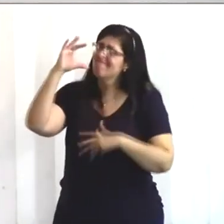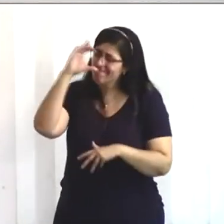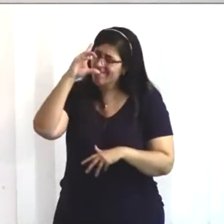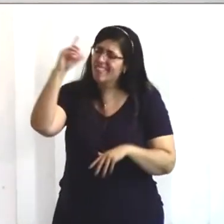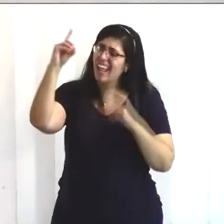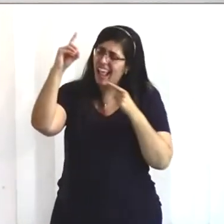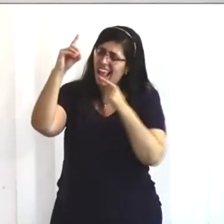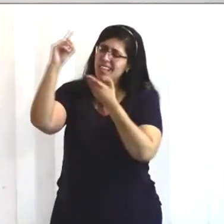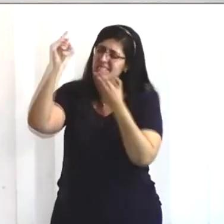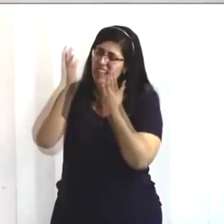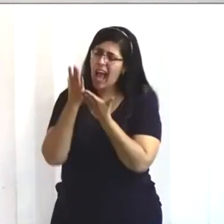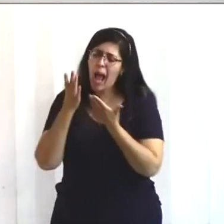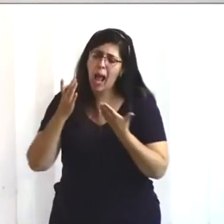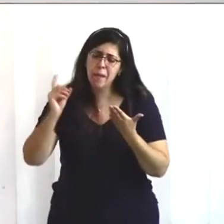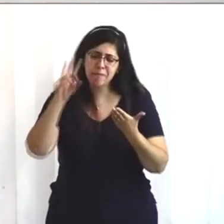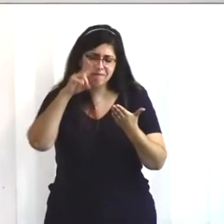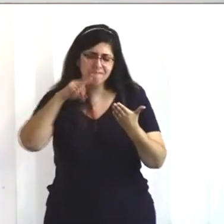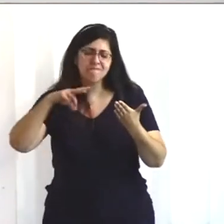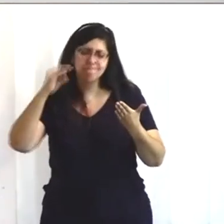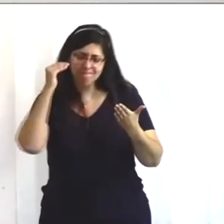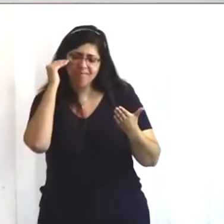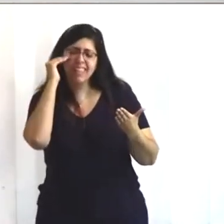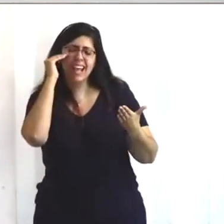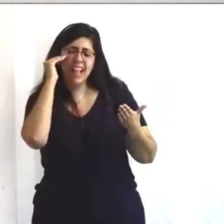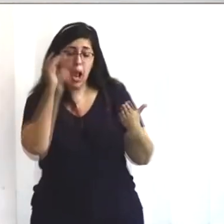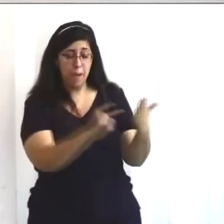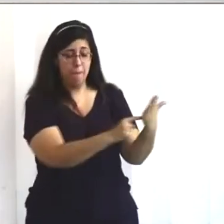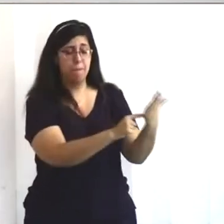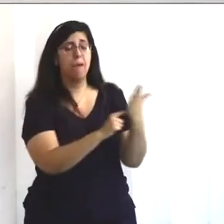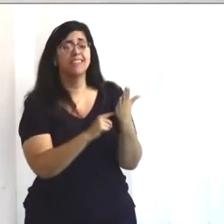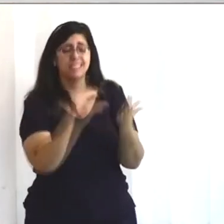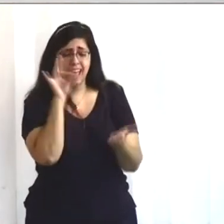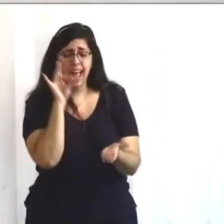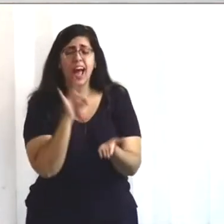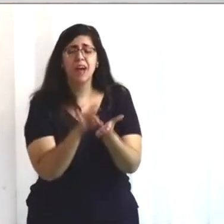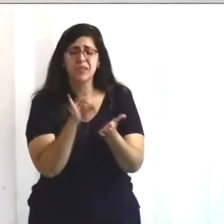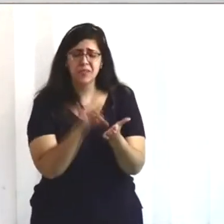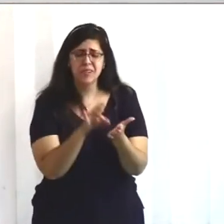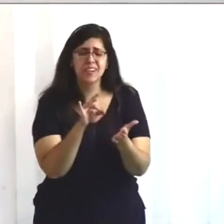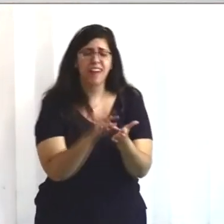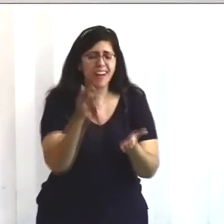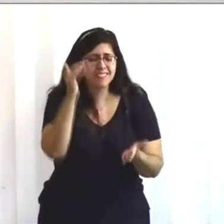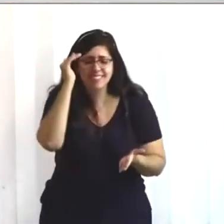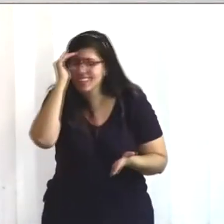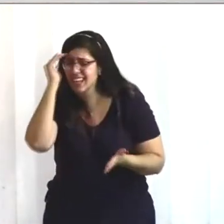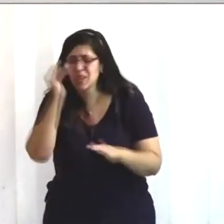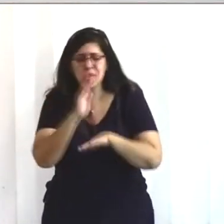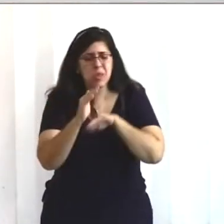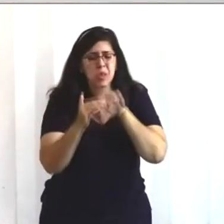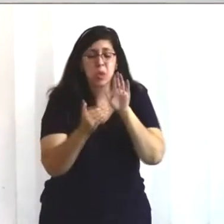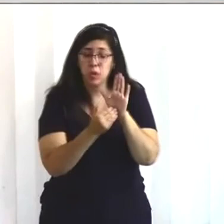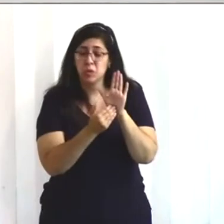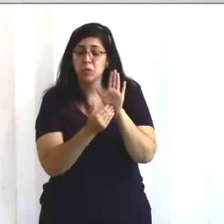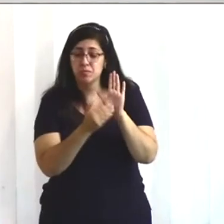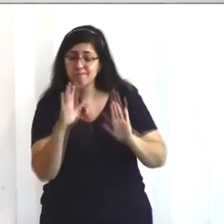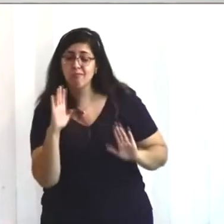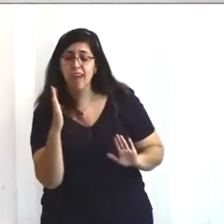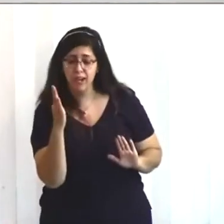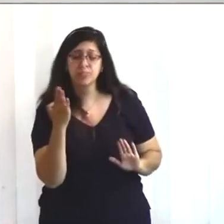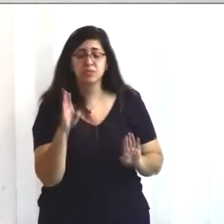final da pregação de Pedro eles perguntaram: que faremos, varões galileus? E Pedro disse: arrependei-vos e sejam salvos. E eles